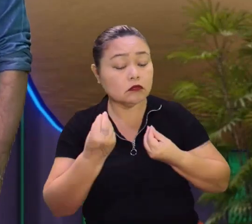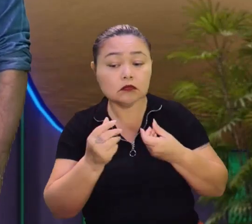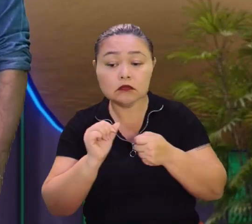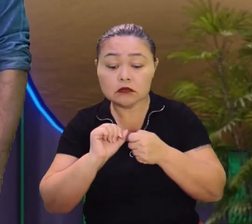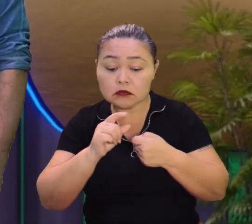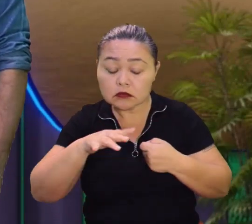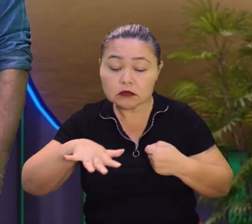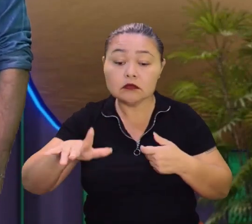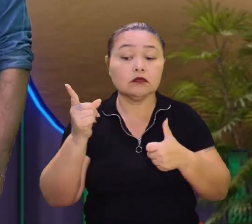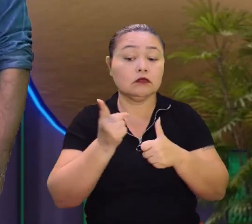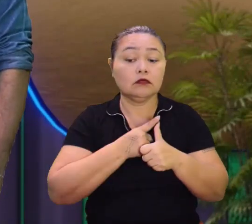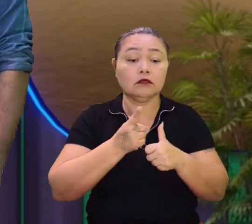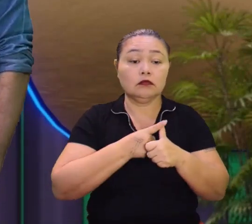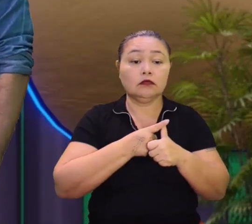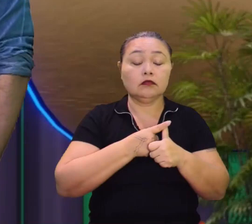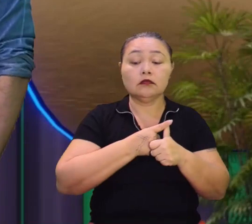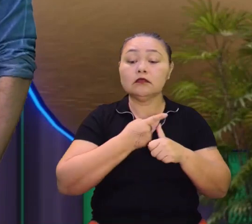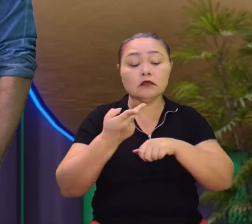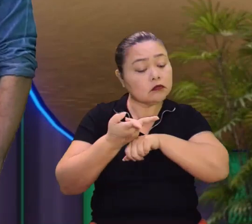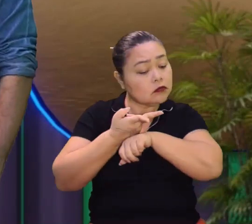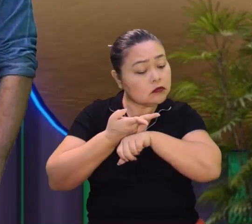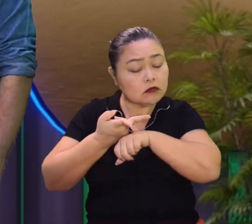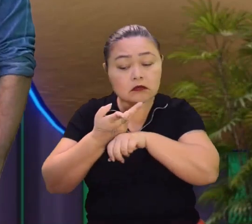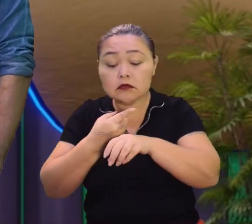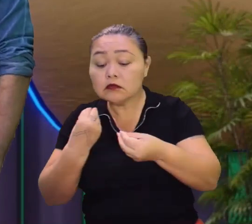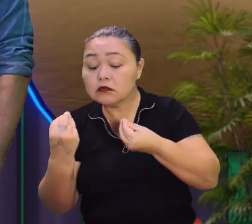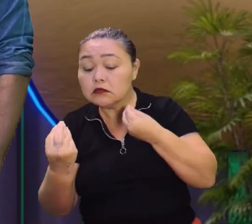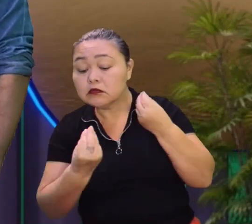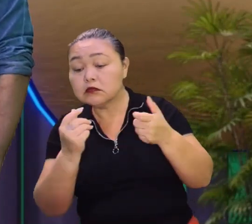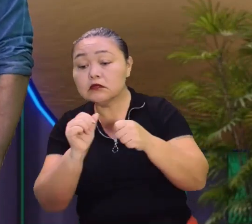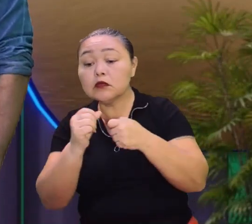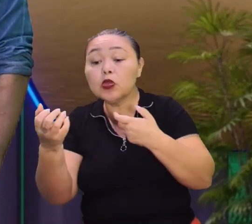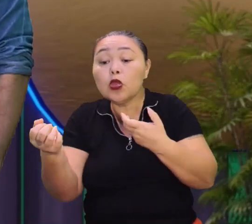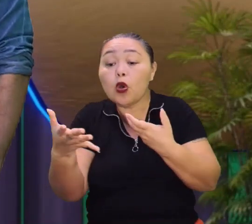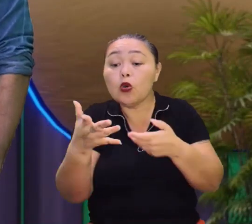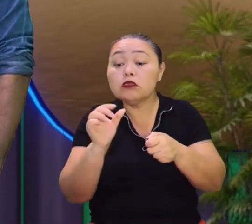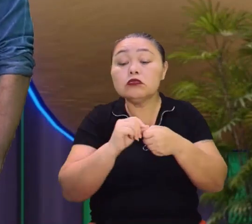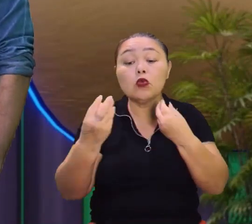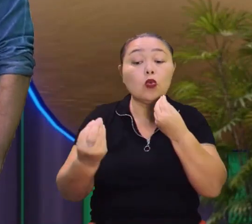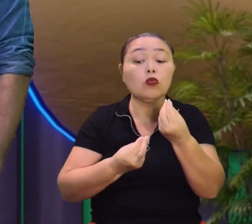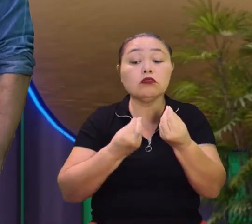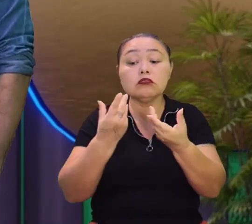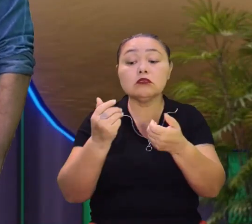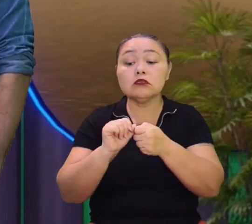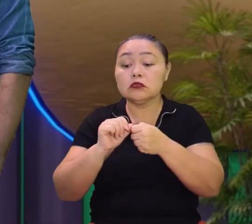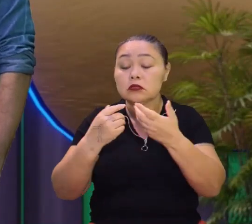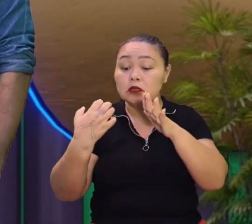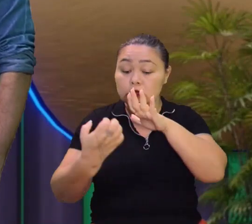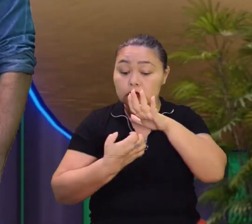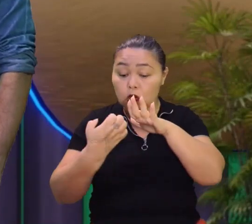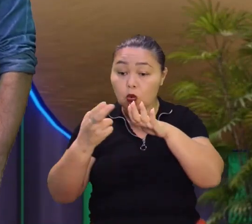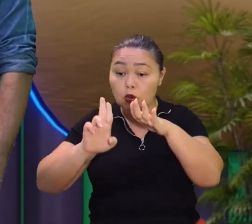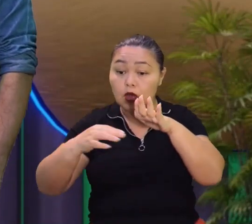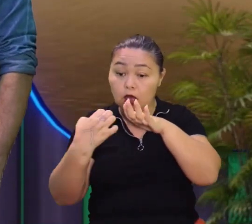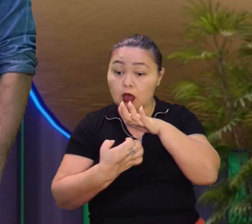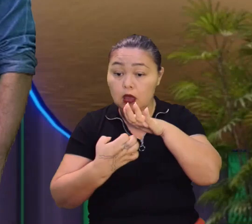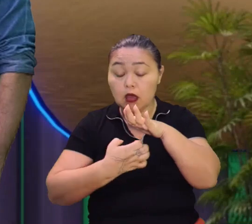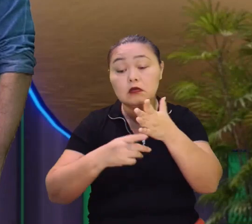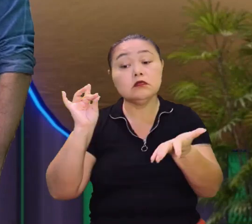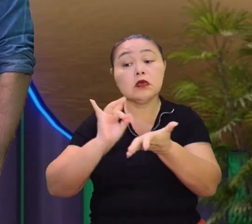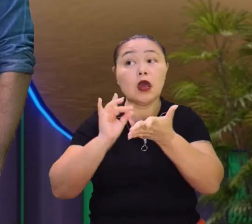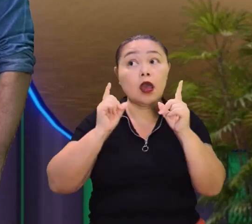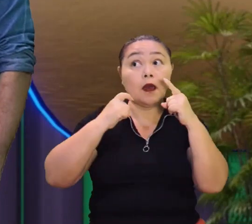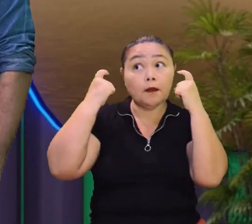mecanismo. Esse é o primeiro passo, a busca de novos modos de se produzir, que realmente